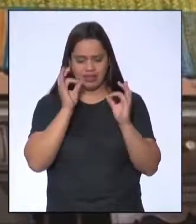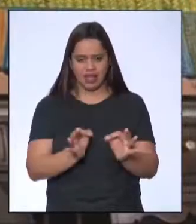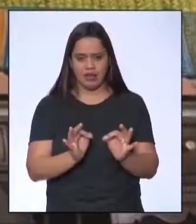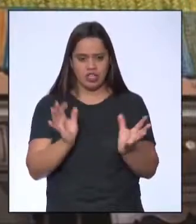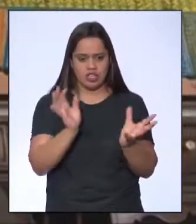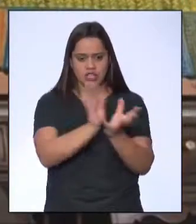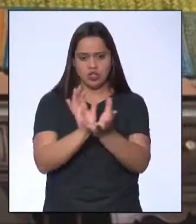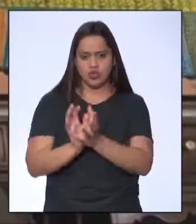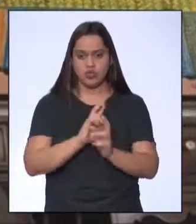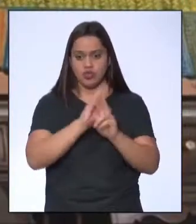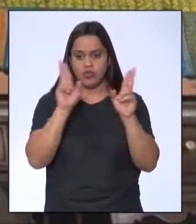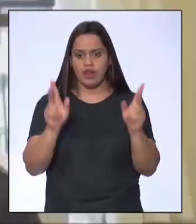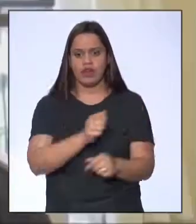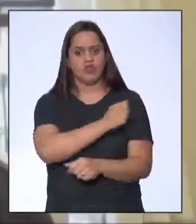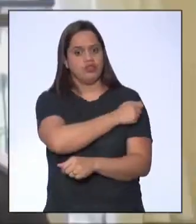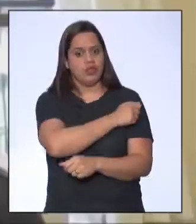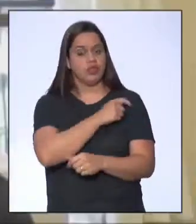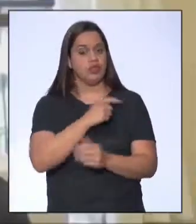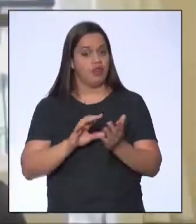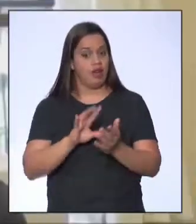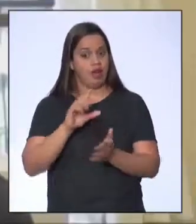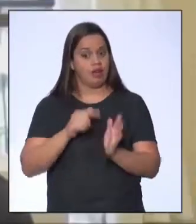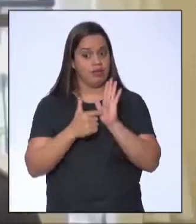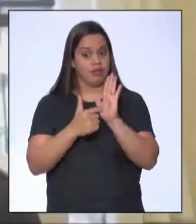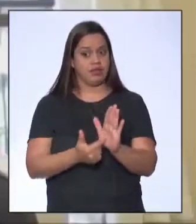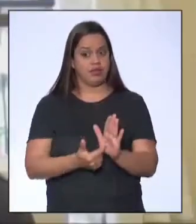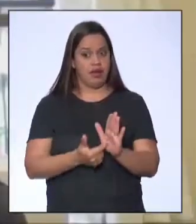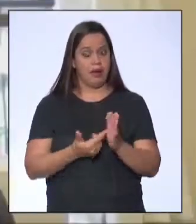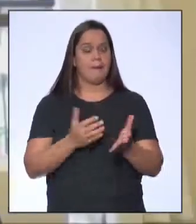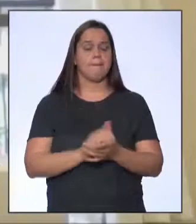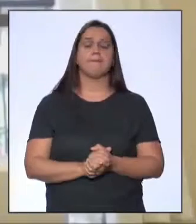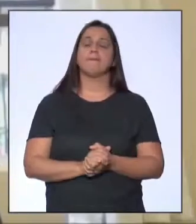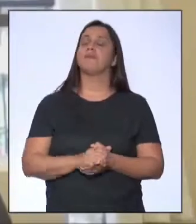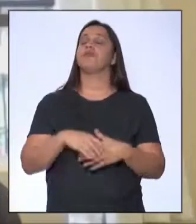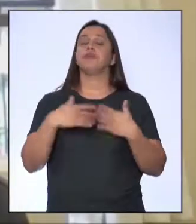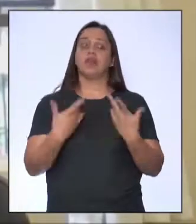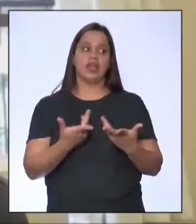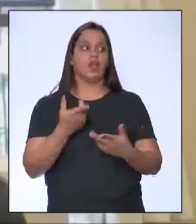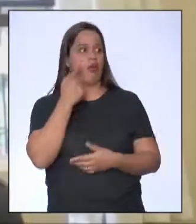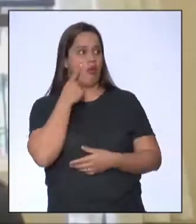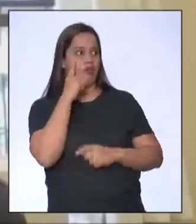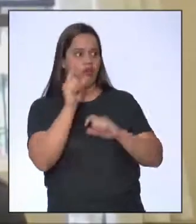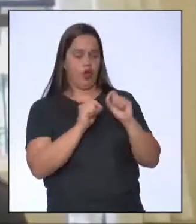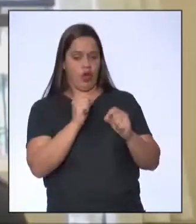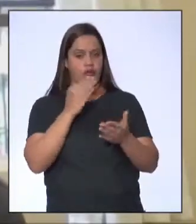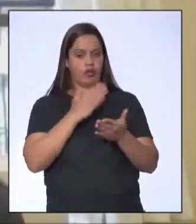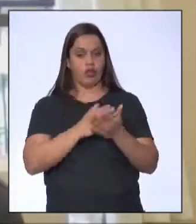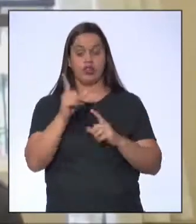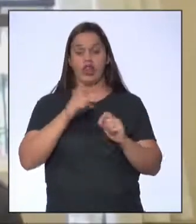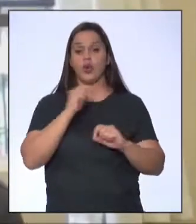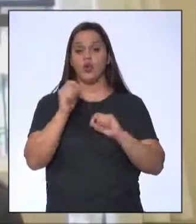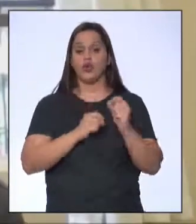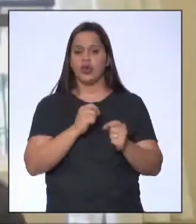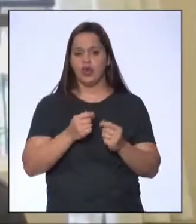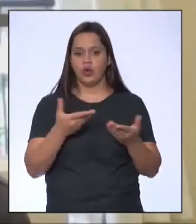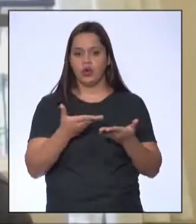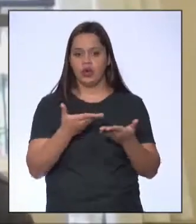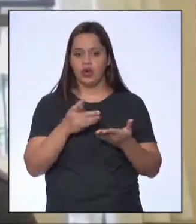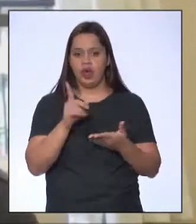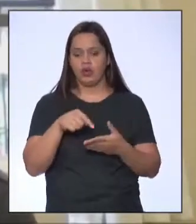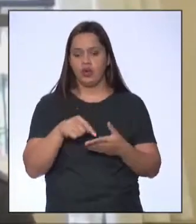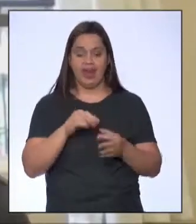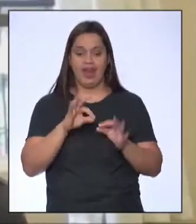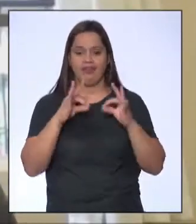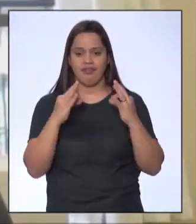pintar? Então vamos lá, Raquel. O que nós temos na mão hoje são os alunos. O que nós temos hoje na mão é a